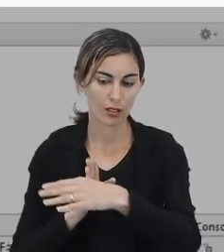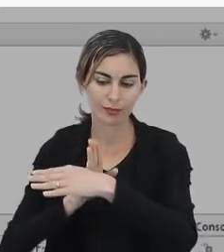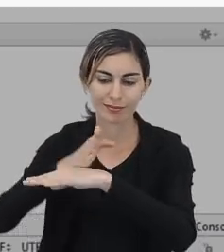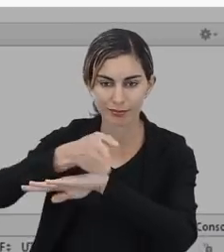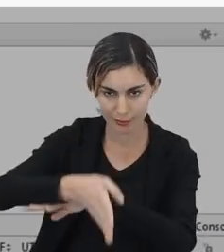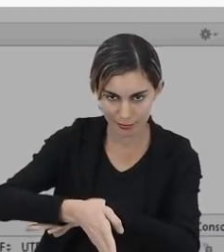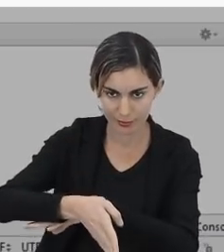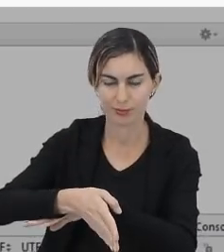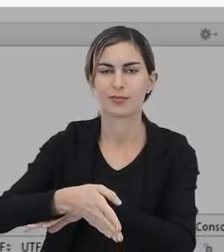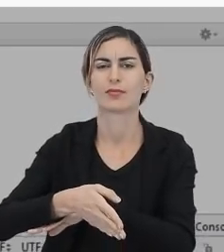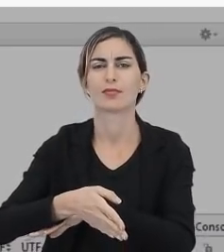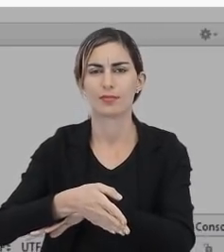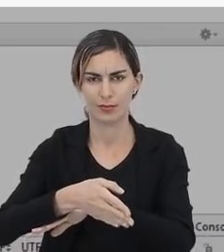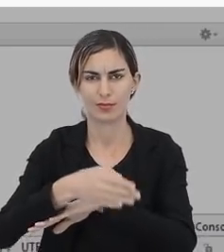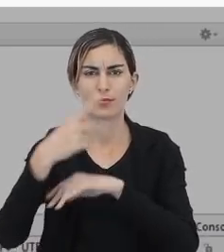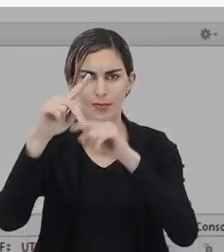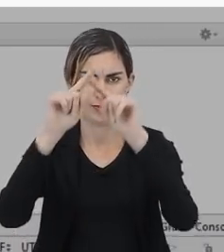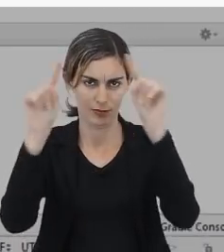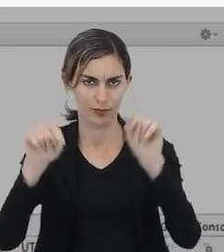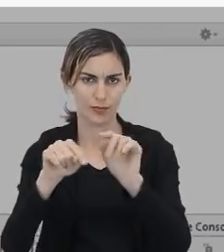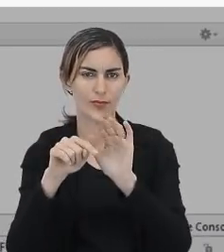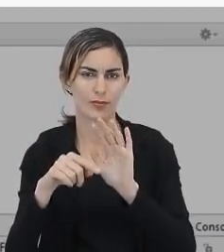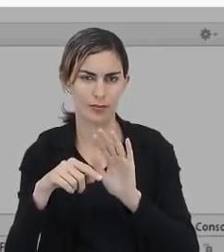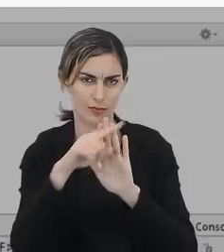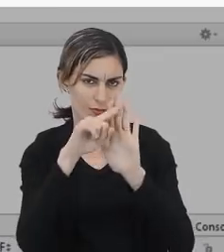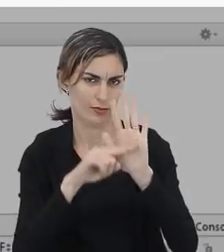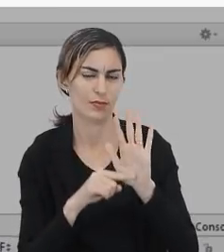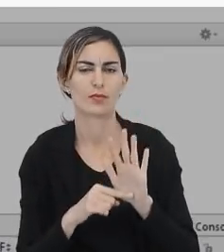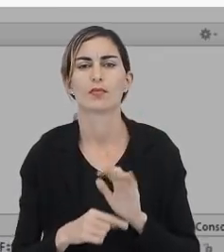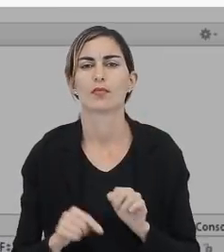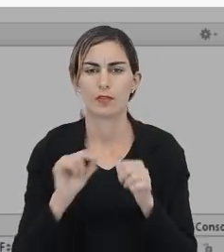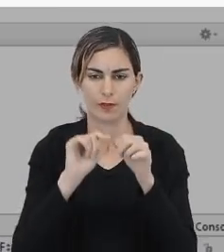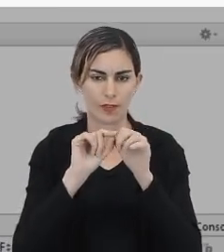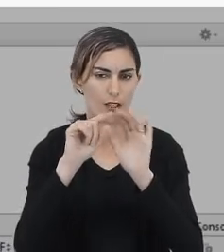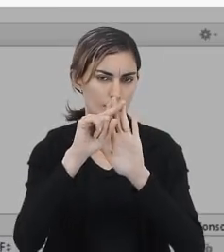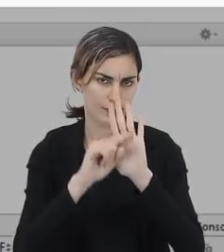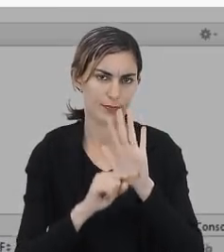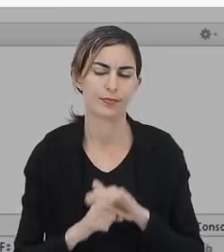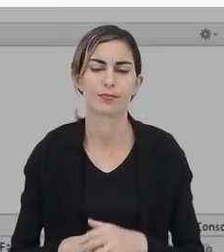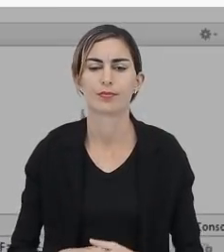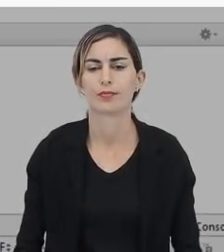ele entra nesse bloco, ele faz esse bloco.